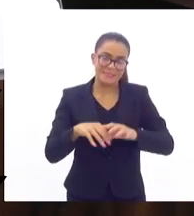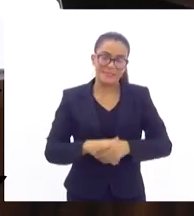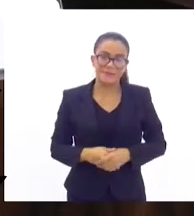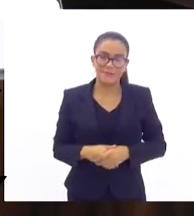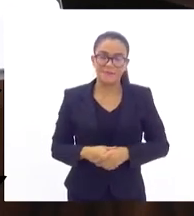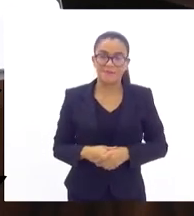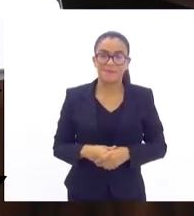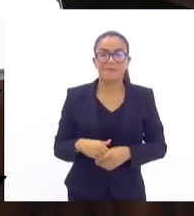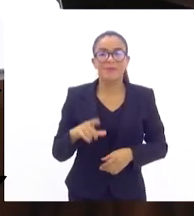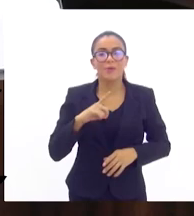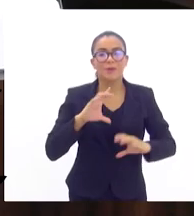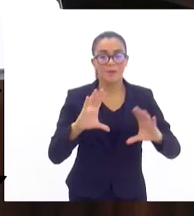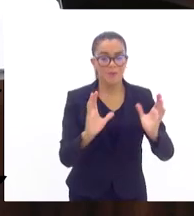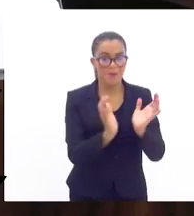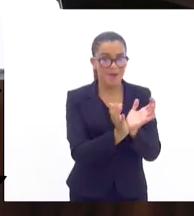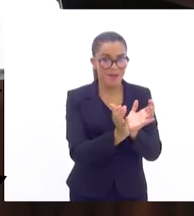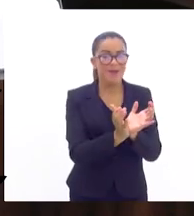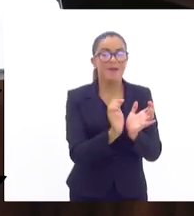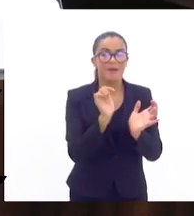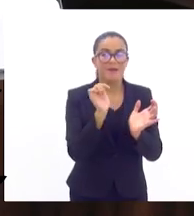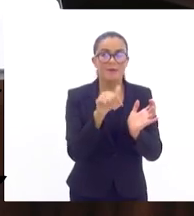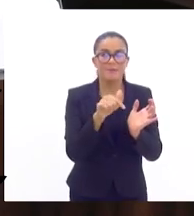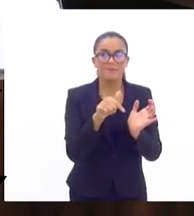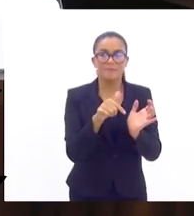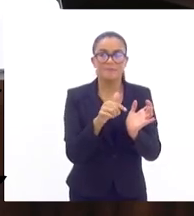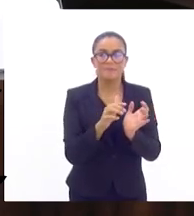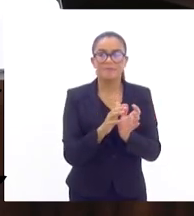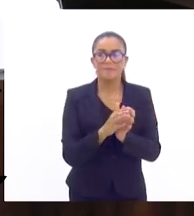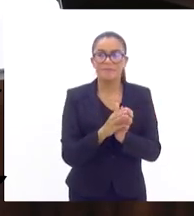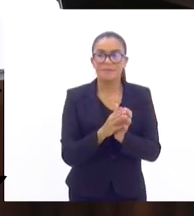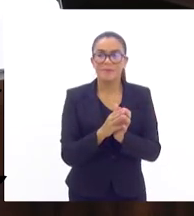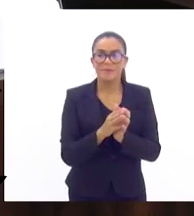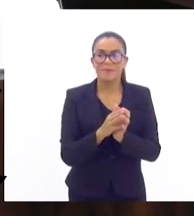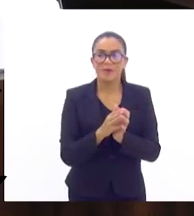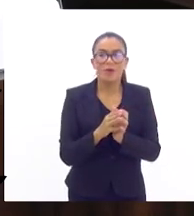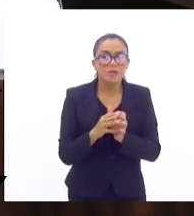Então, nós temos lá uma equipe que nós... Né?